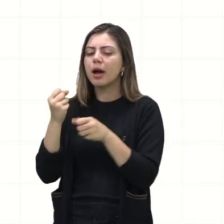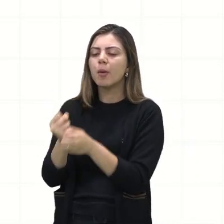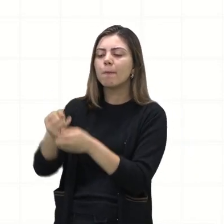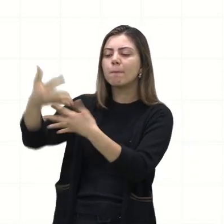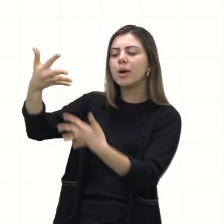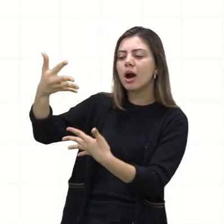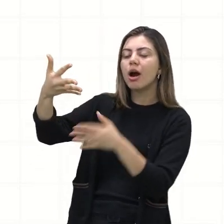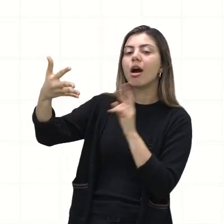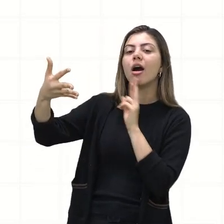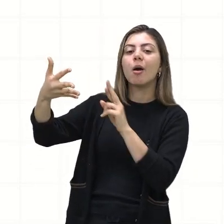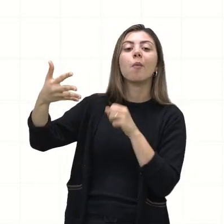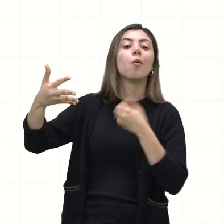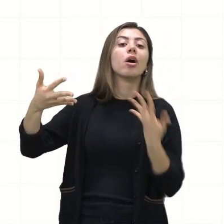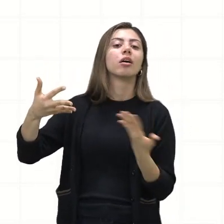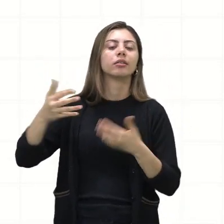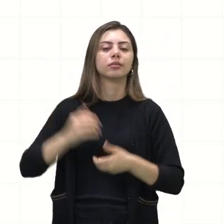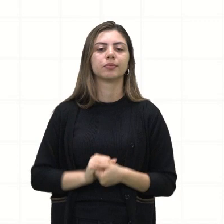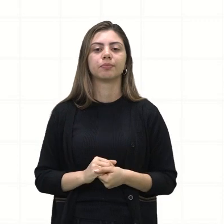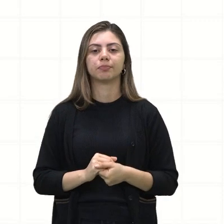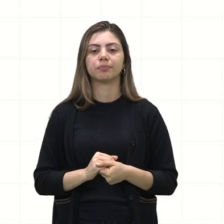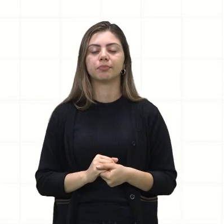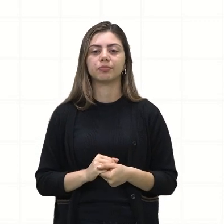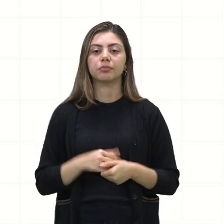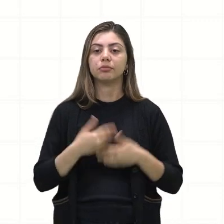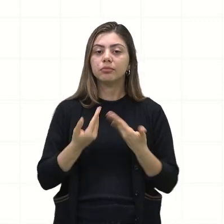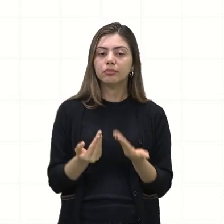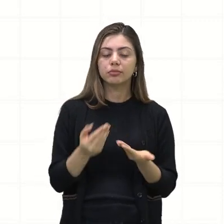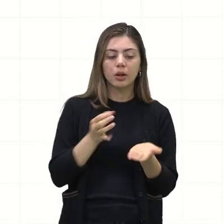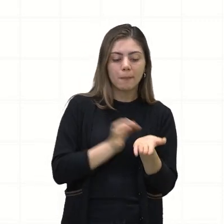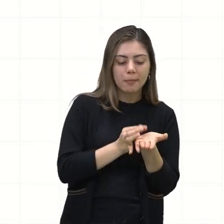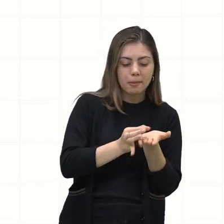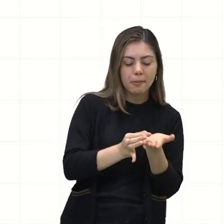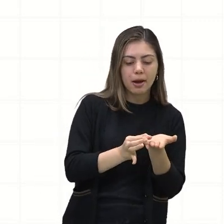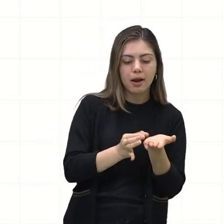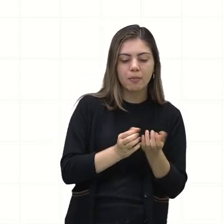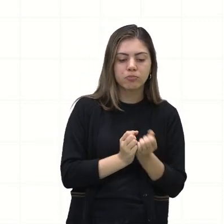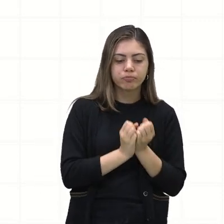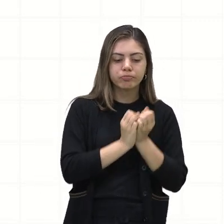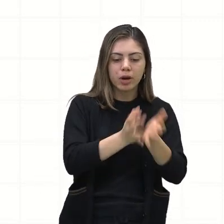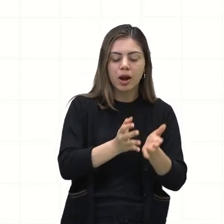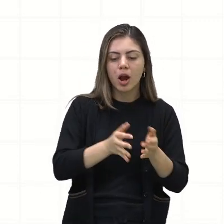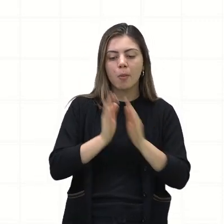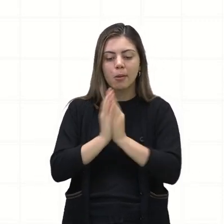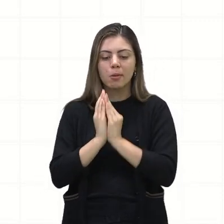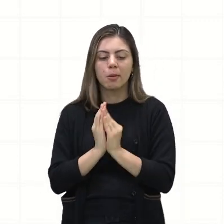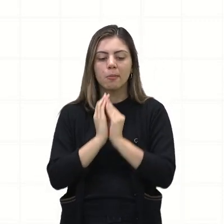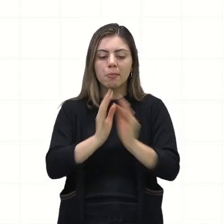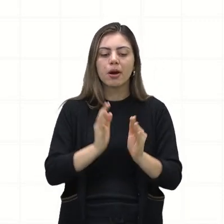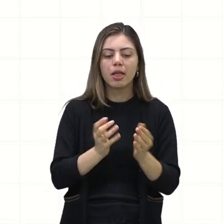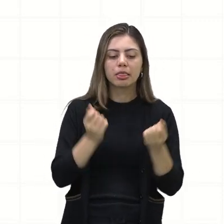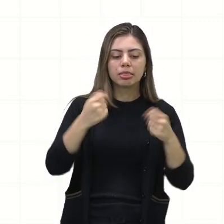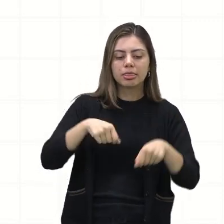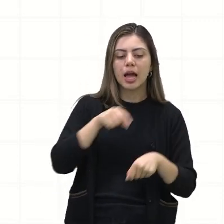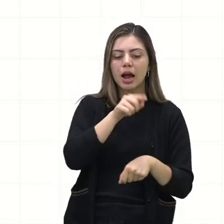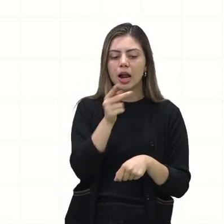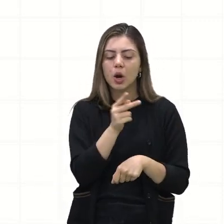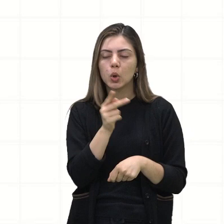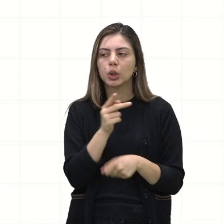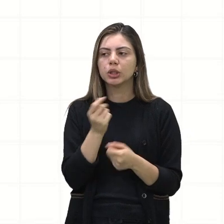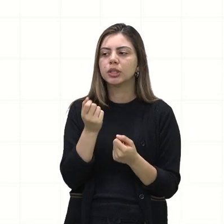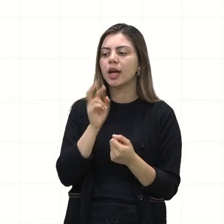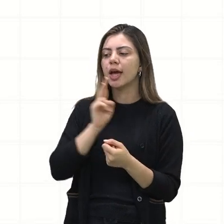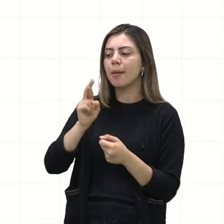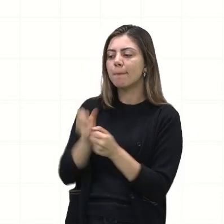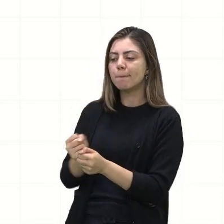fazer essa pergunta de novo. Quais são os pares de resultados possíveis da leitura das faces da moeda e do dado que